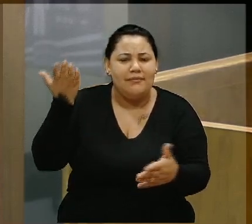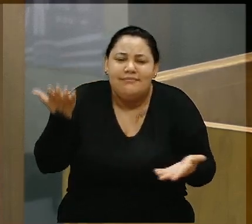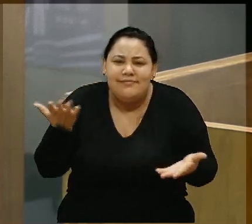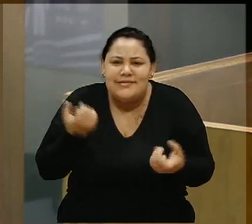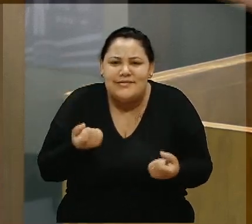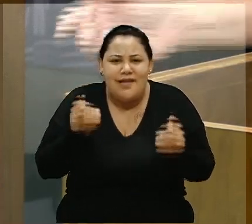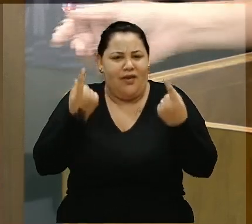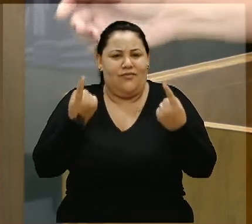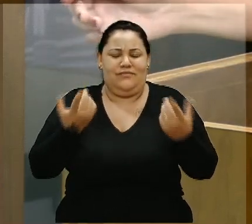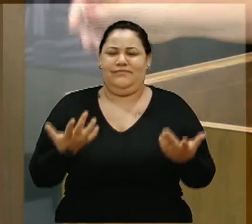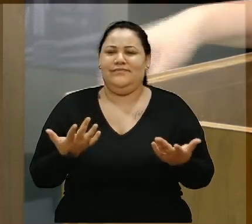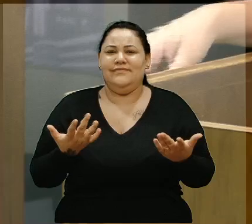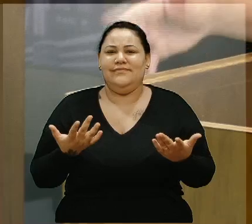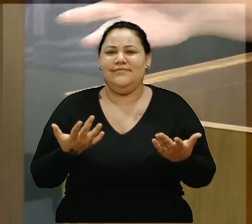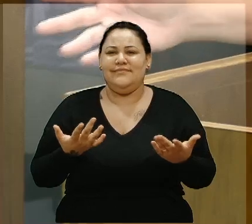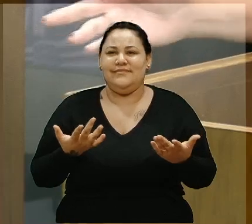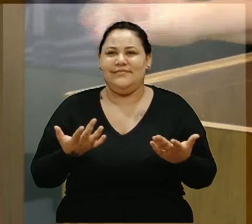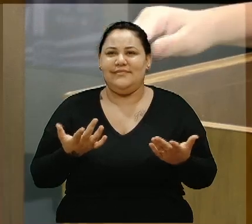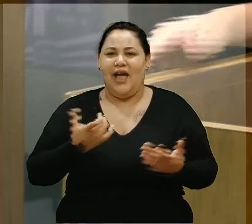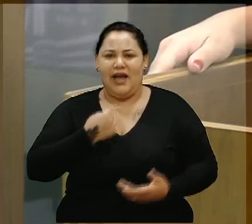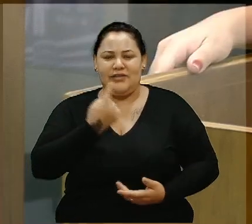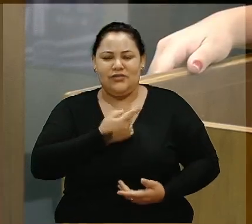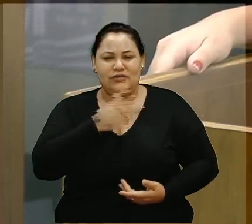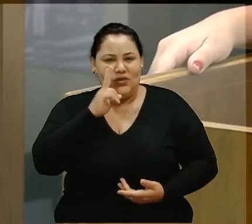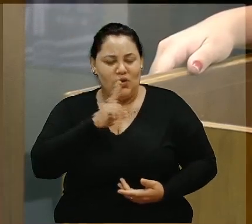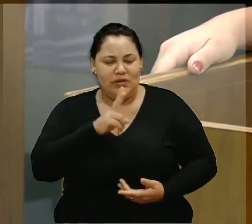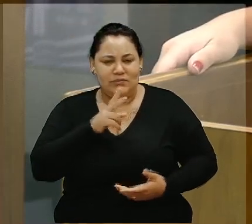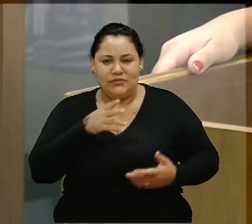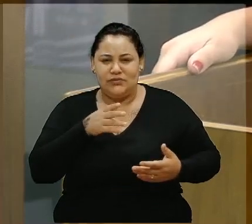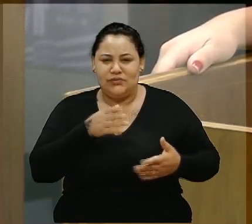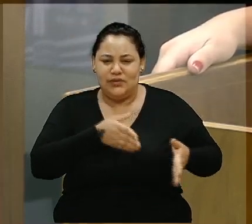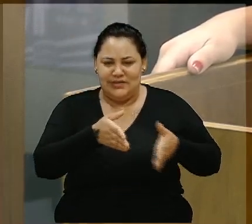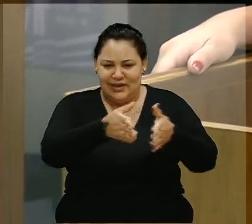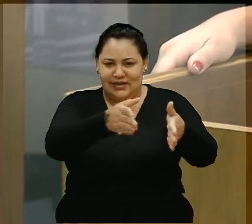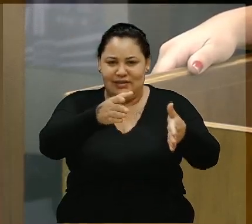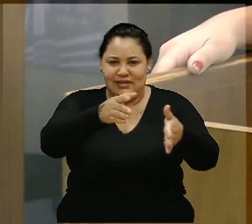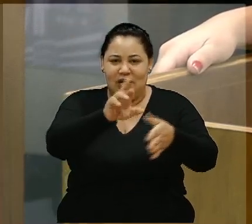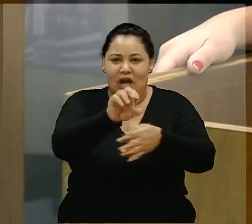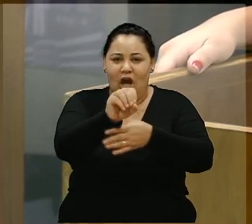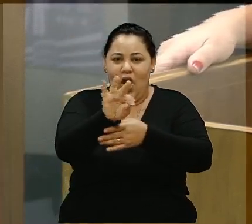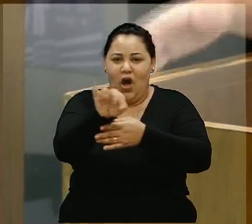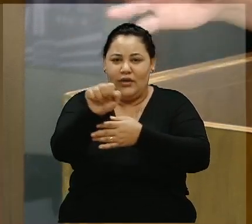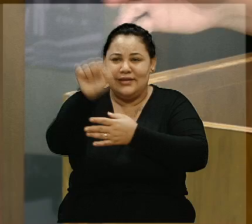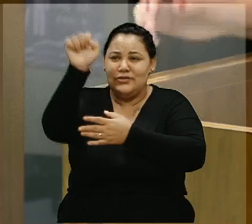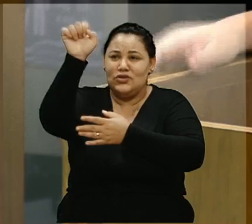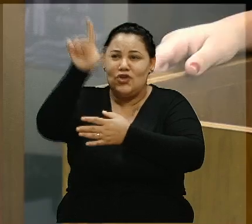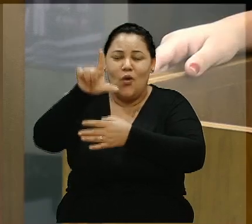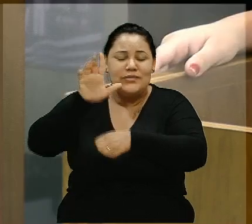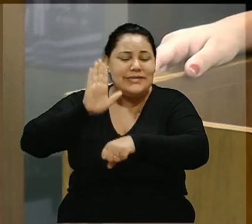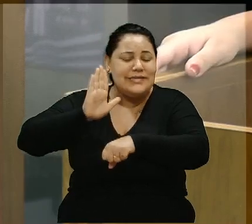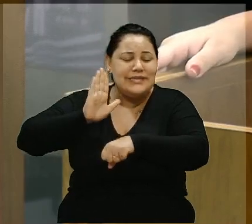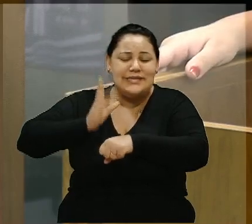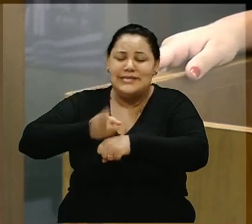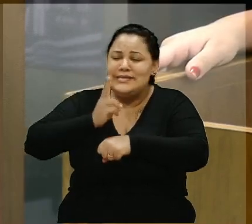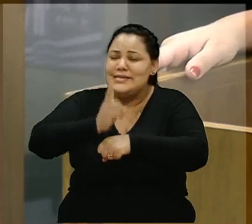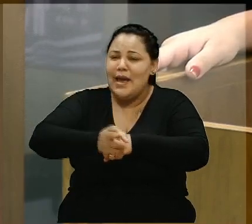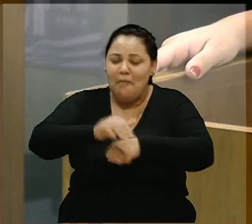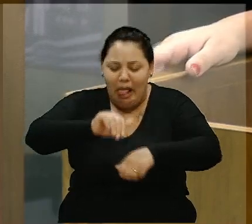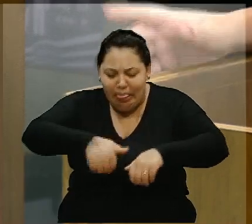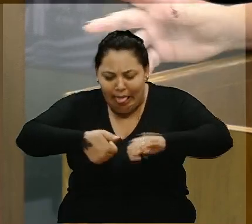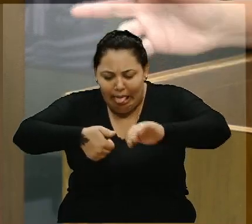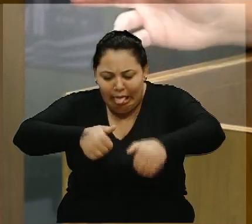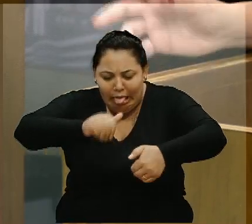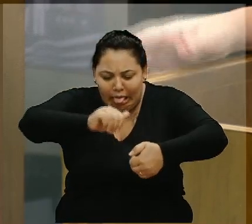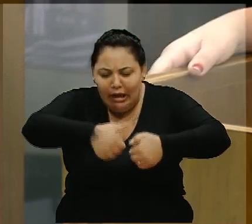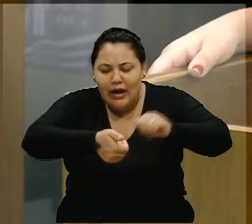Daí a gente pega uma rota do Sol da Vida, que está sempre esburacada, que sempre tem problema, e daí a gente